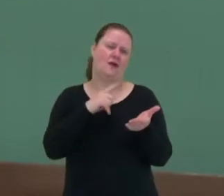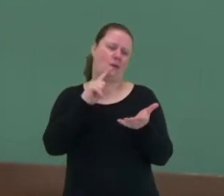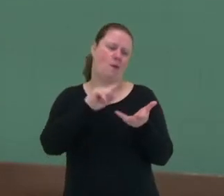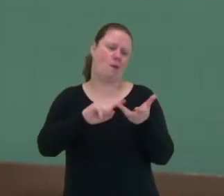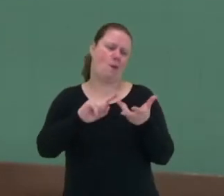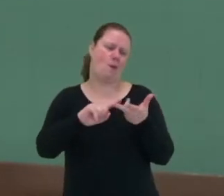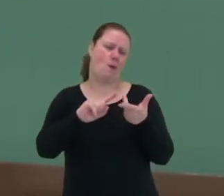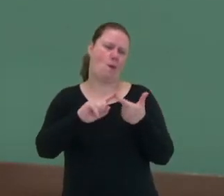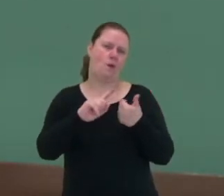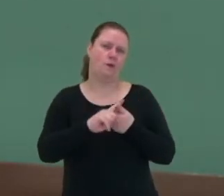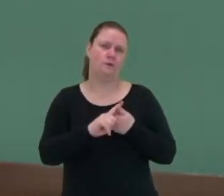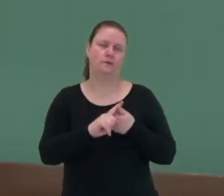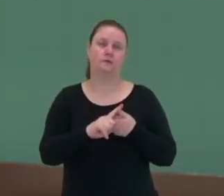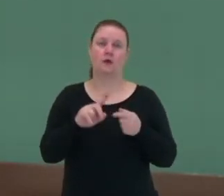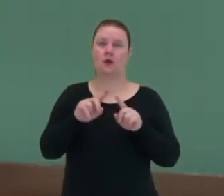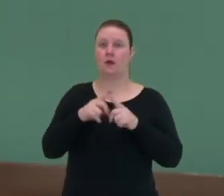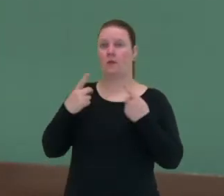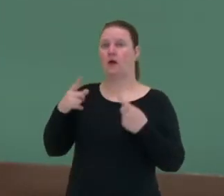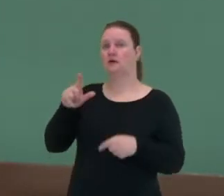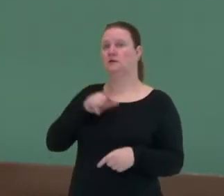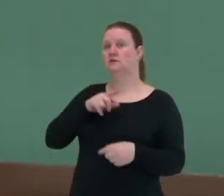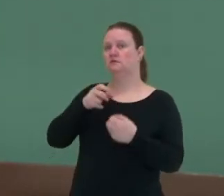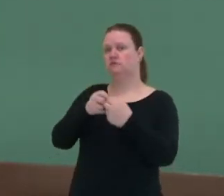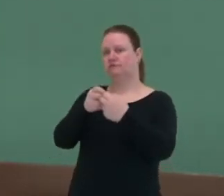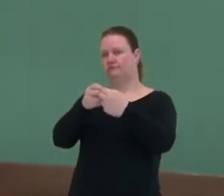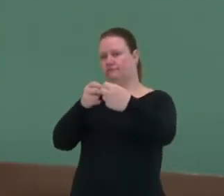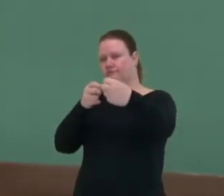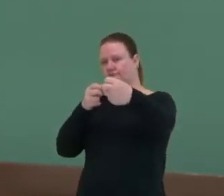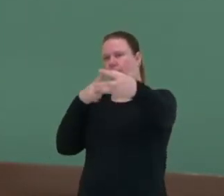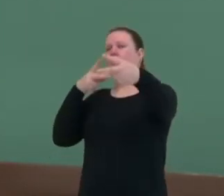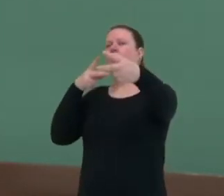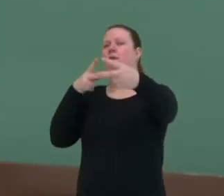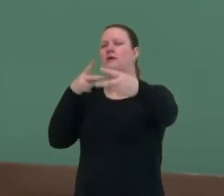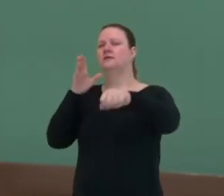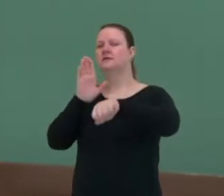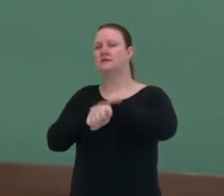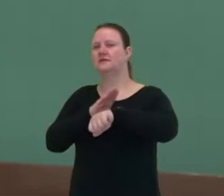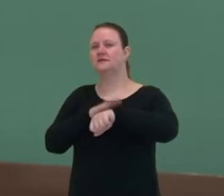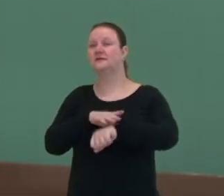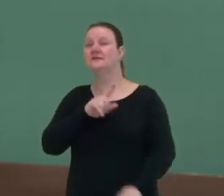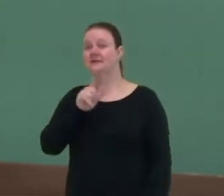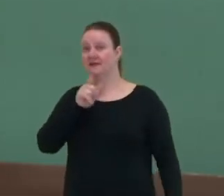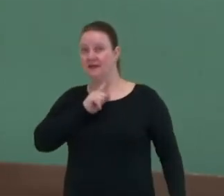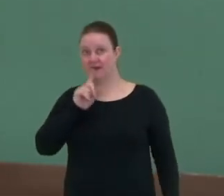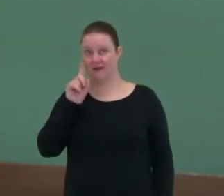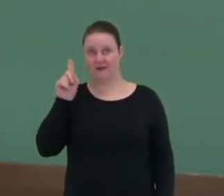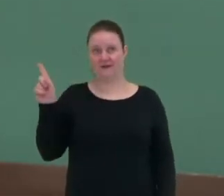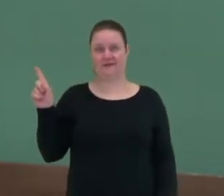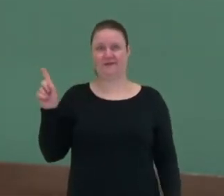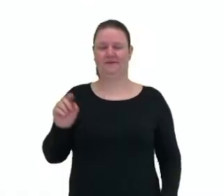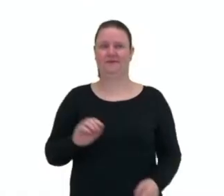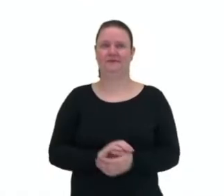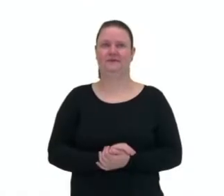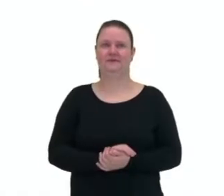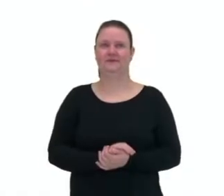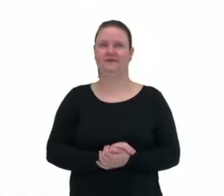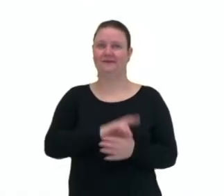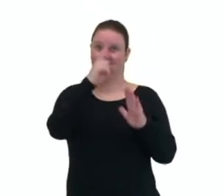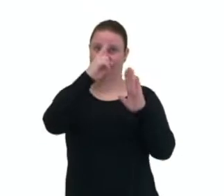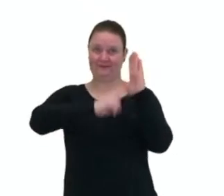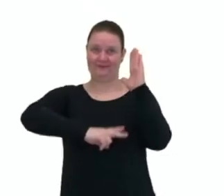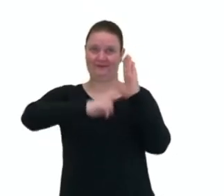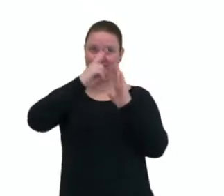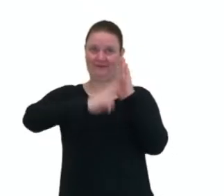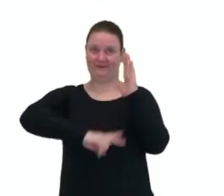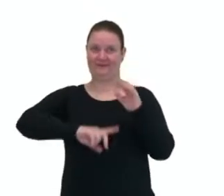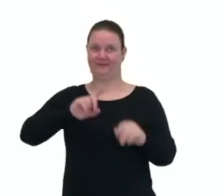existe uma jogada específica com esse nome, Robin Hood? Olha só, Robin Hood, o